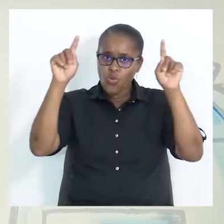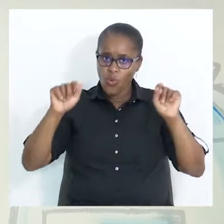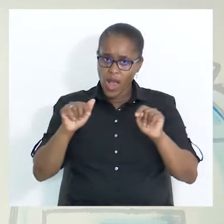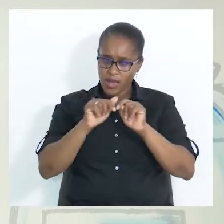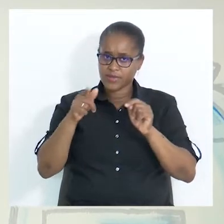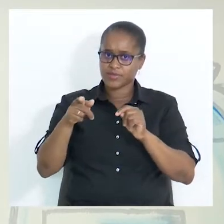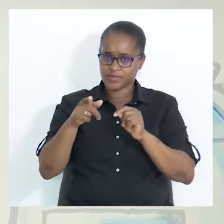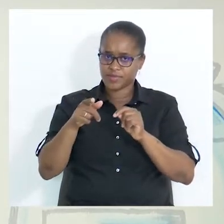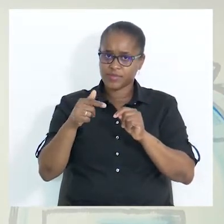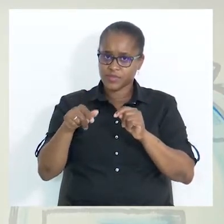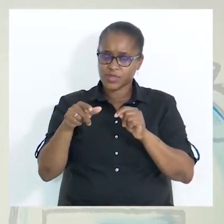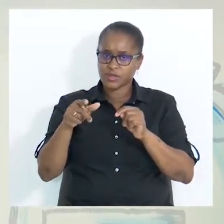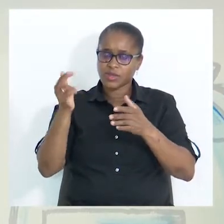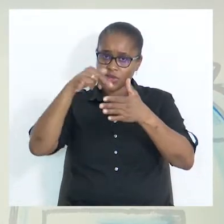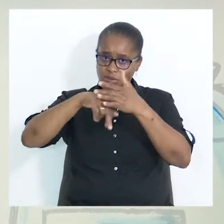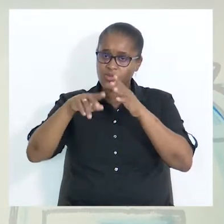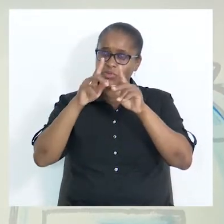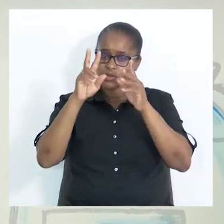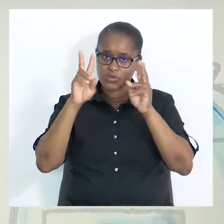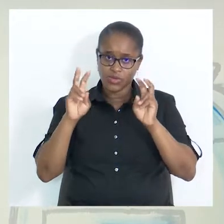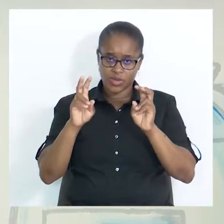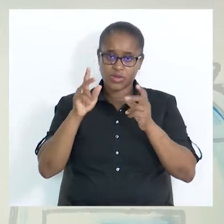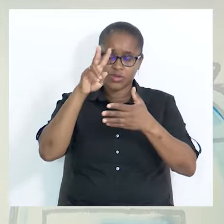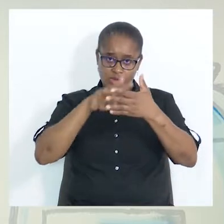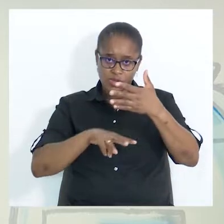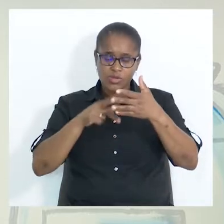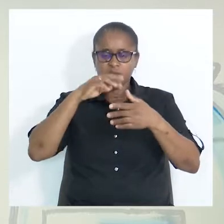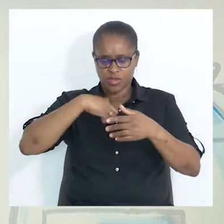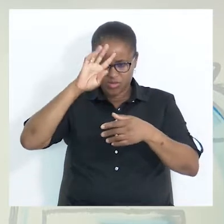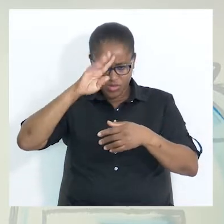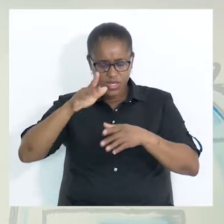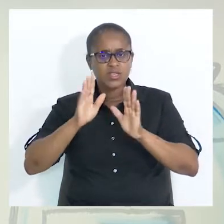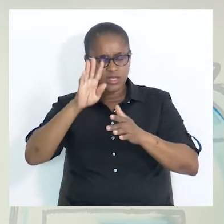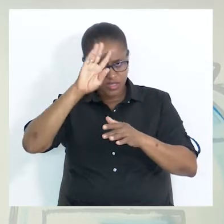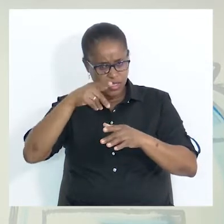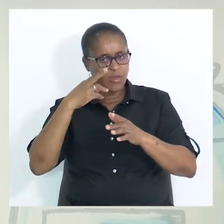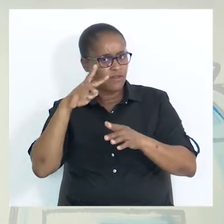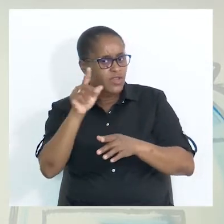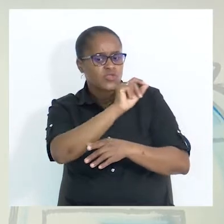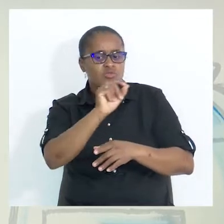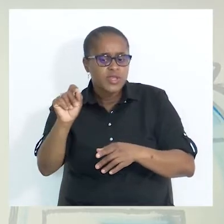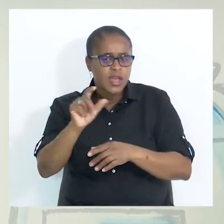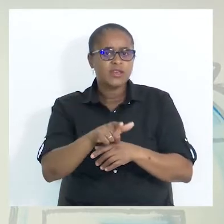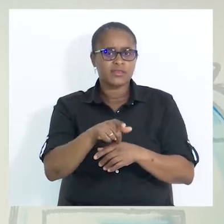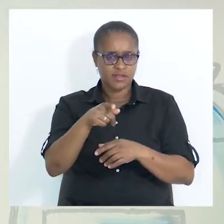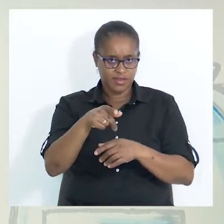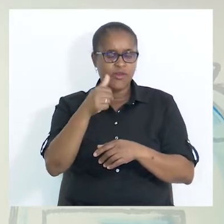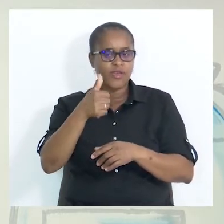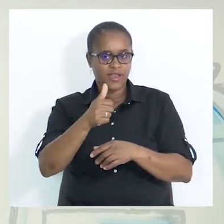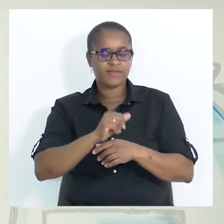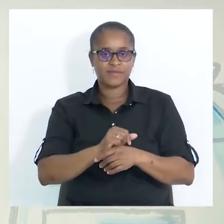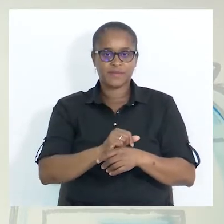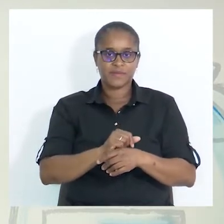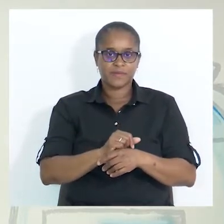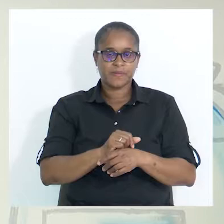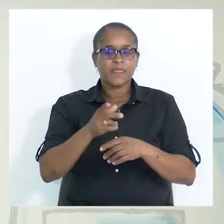quadro, estão dentro do texto. Acredito que já deste conta disto, já viste e sublinhaste. Focaste ali? Ok.